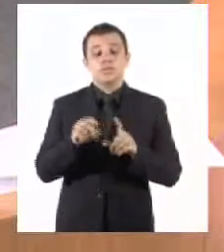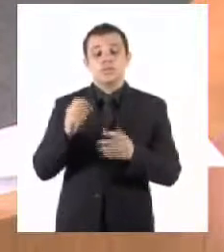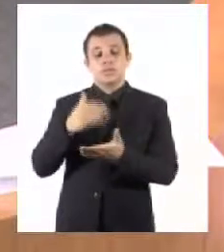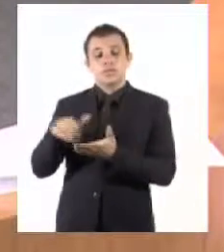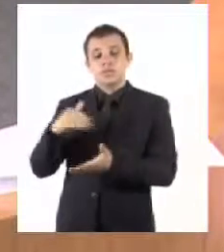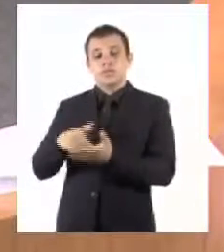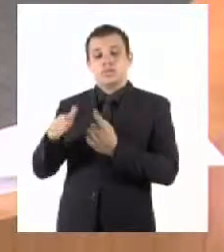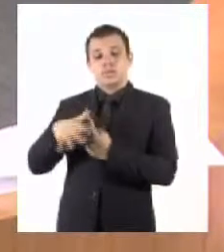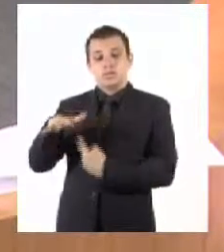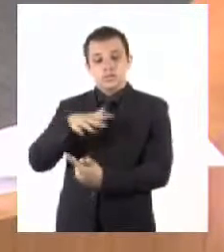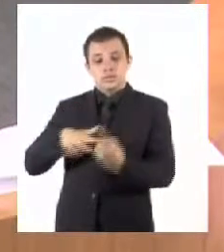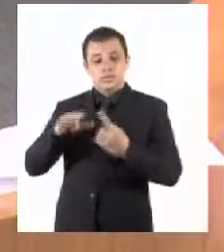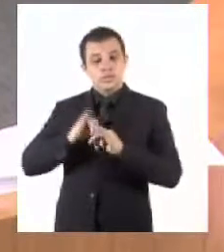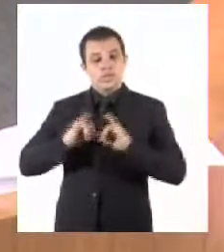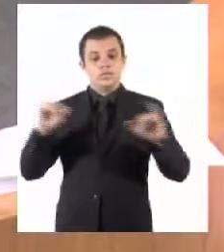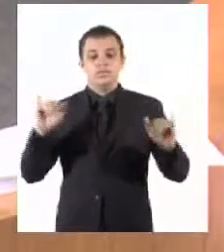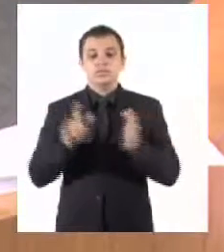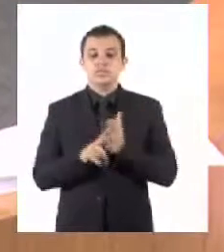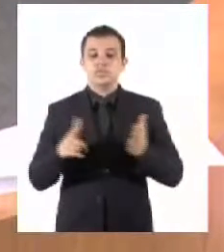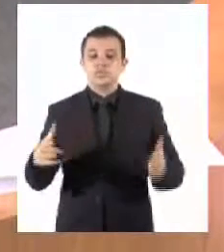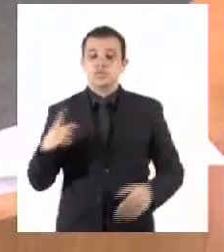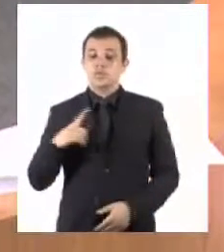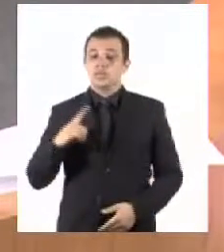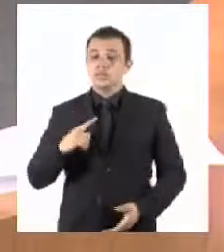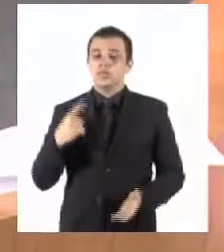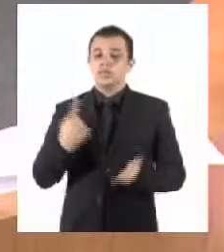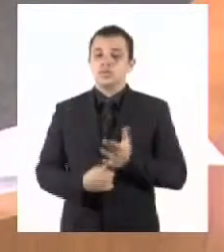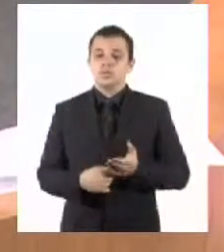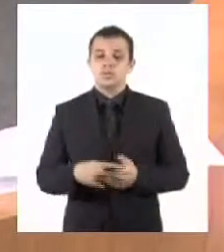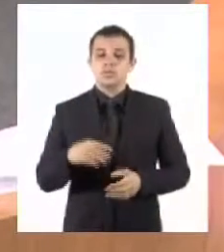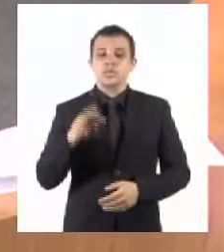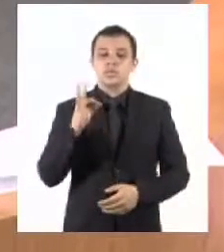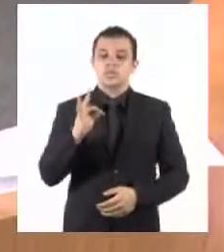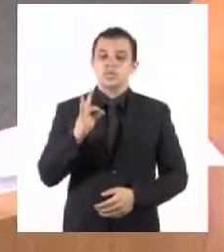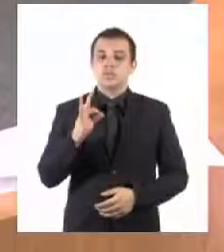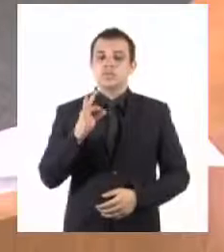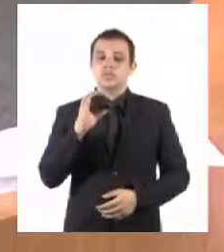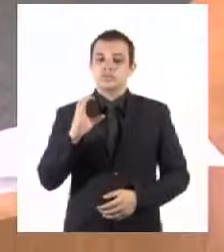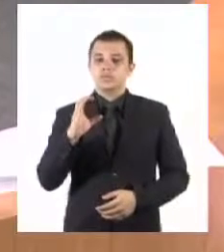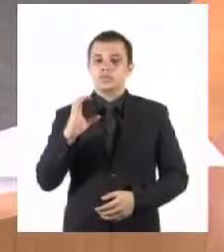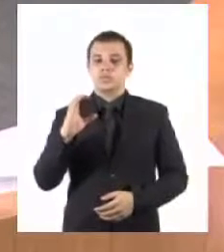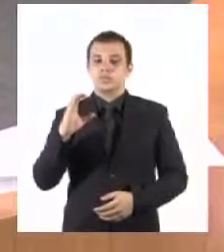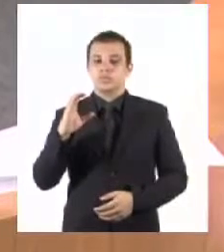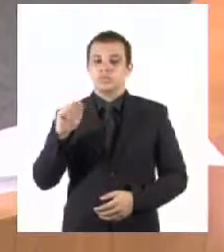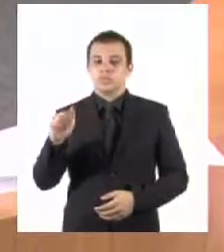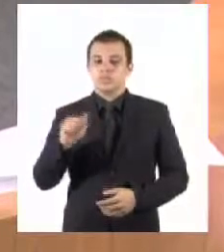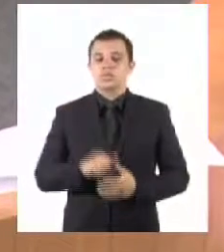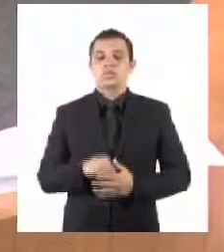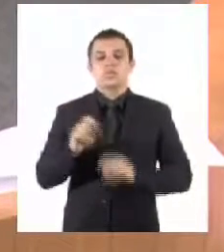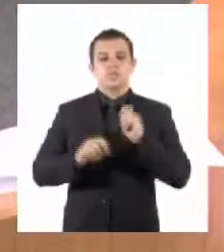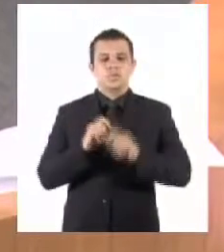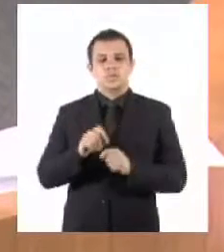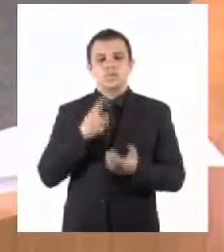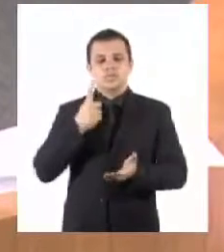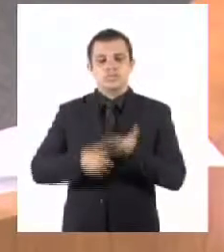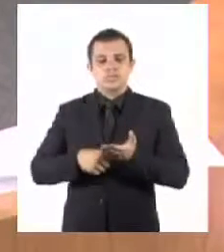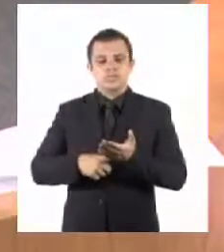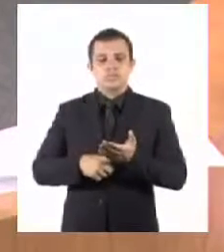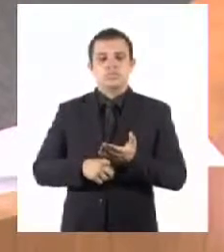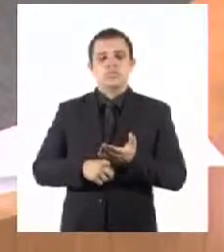jornais um termo de compromisso ambiental para que a empresa ainda operasse por